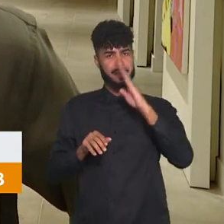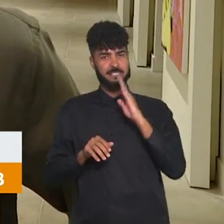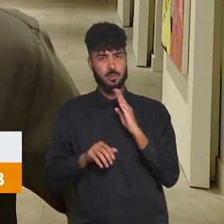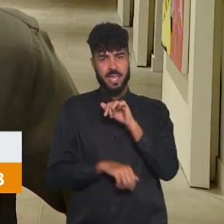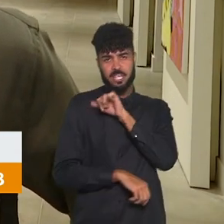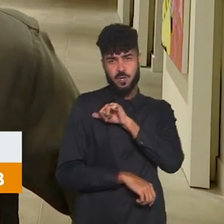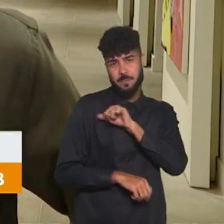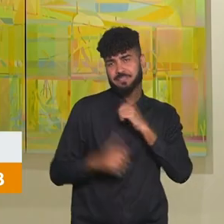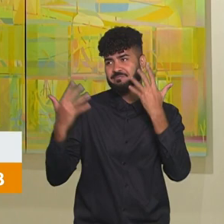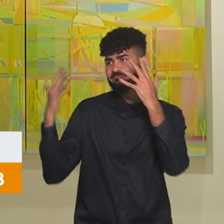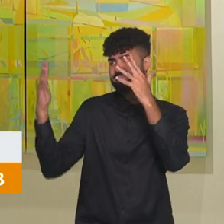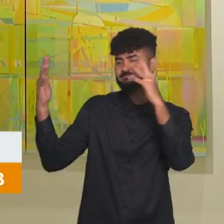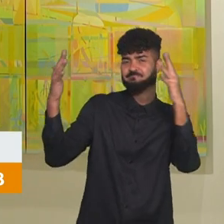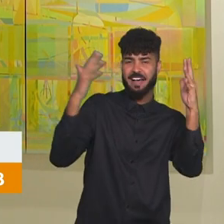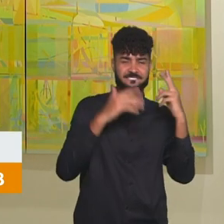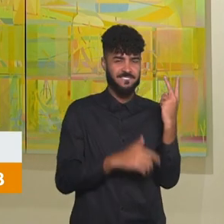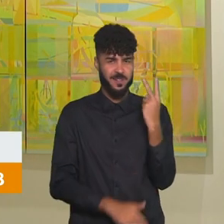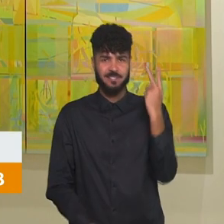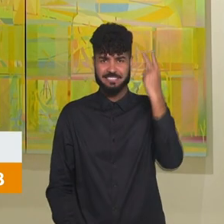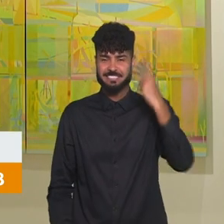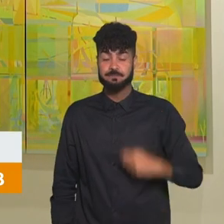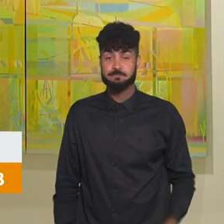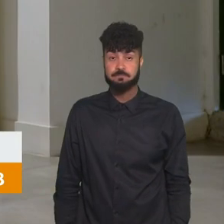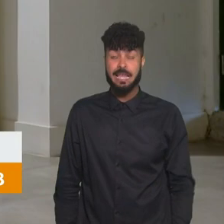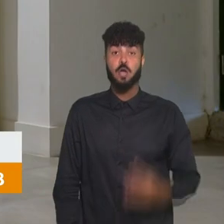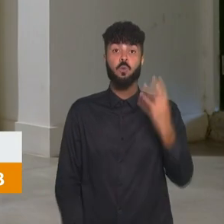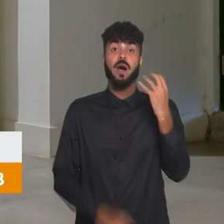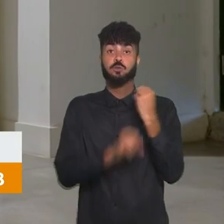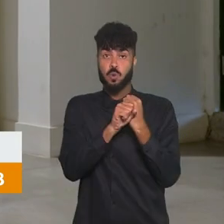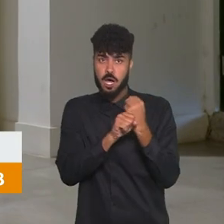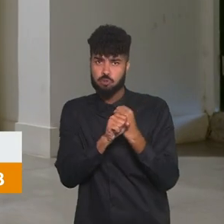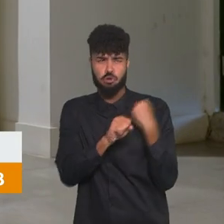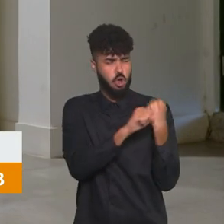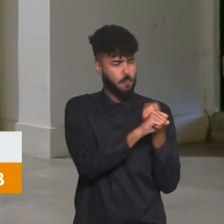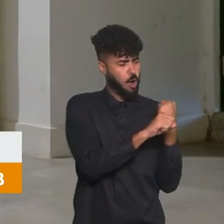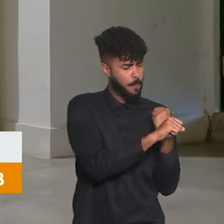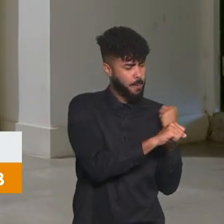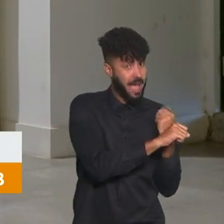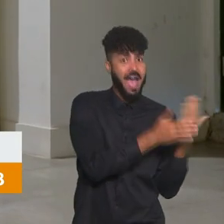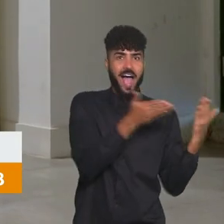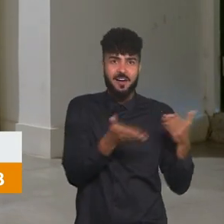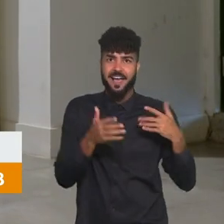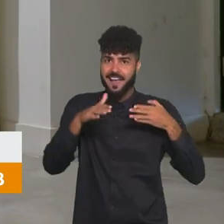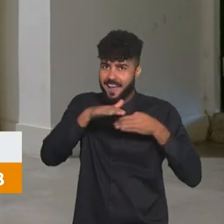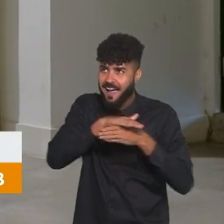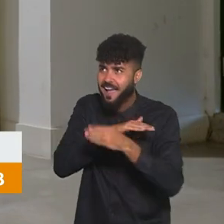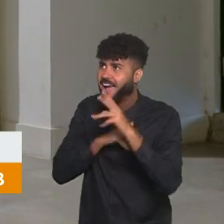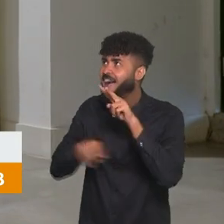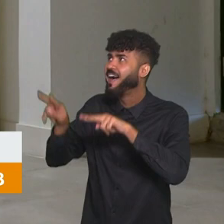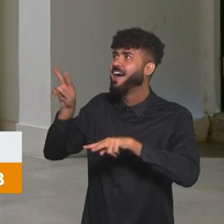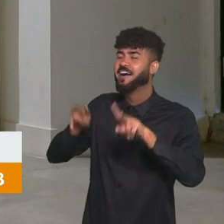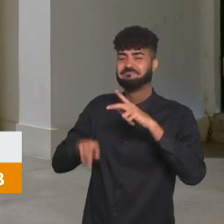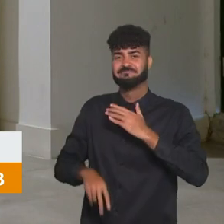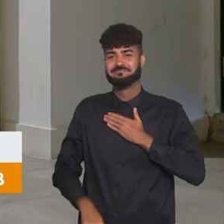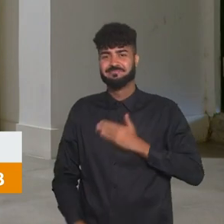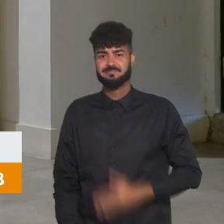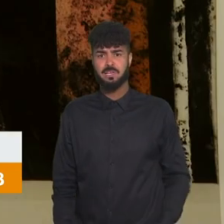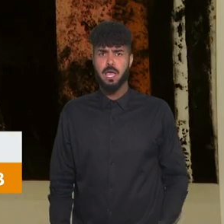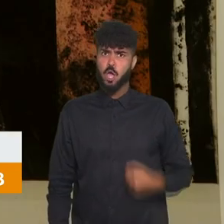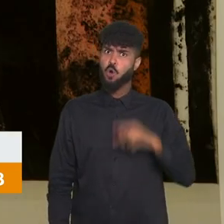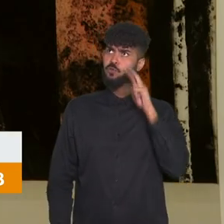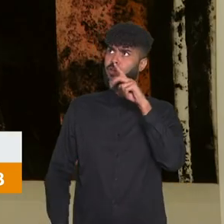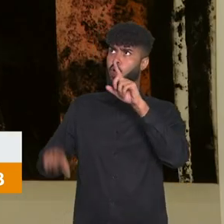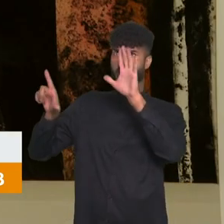e valorizadas. Depois de 4 anos de obra, o público apreciou o resultado. Tem um quadro aqui que é feito de asfalto,